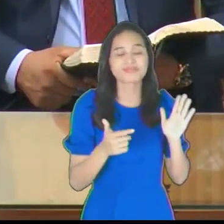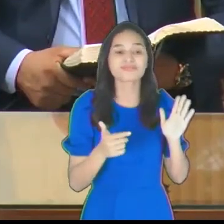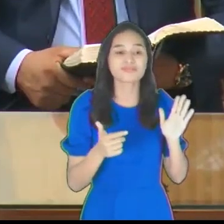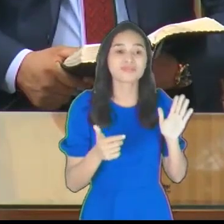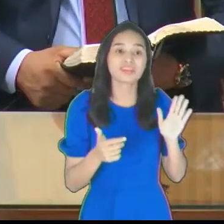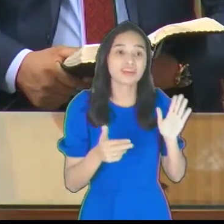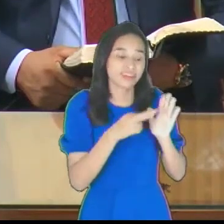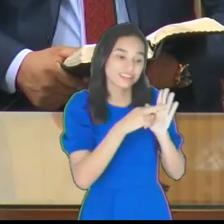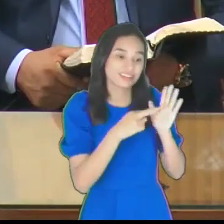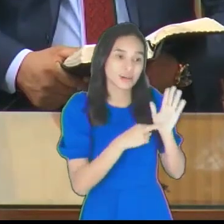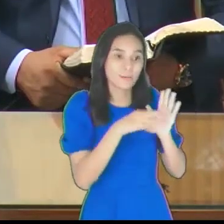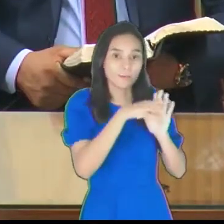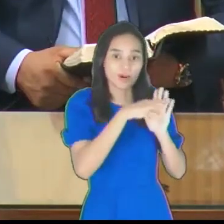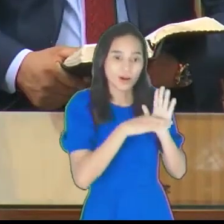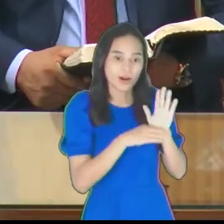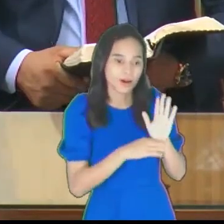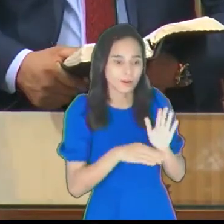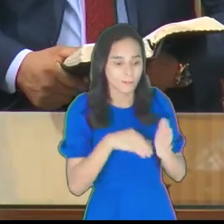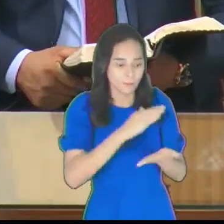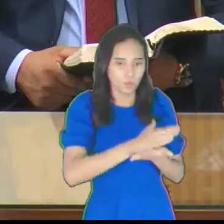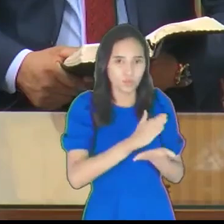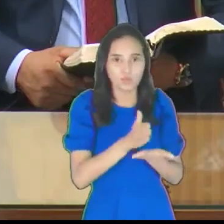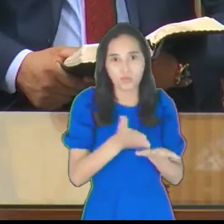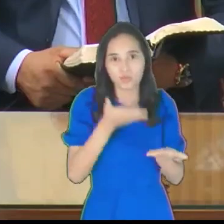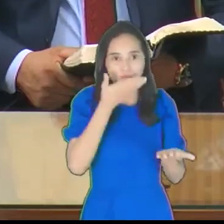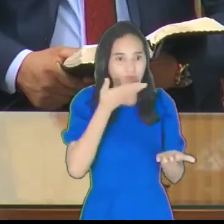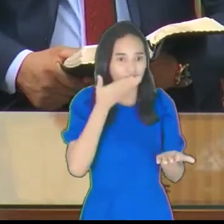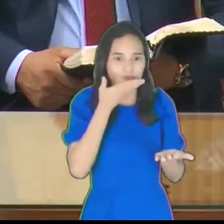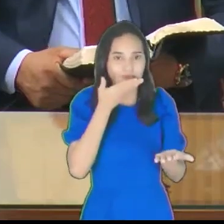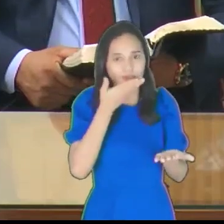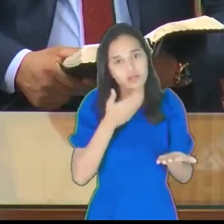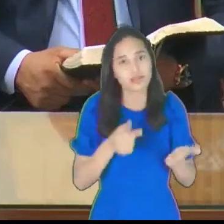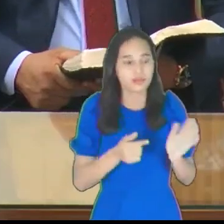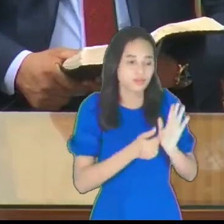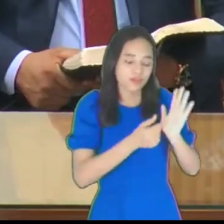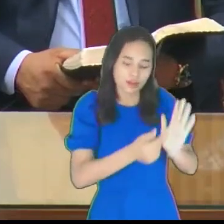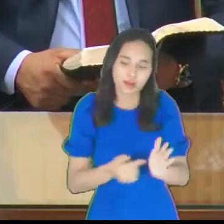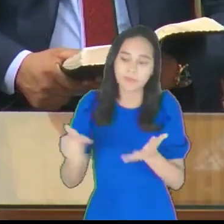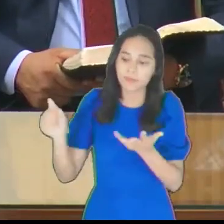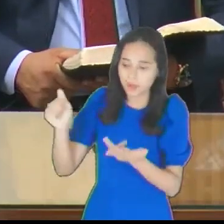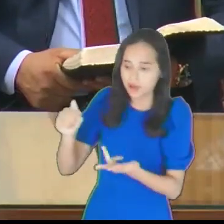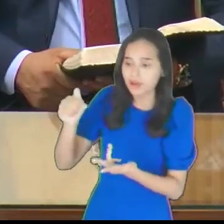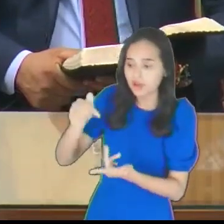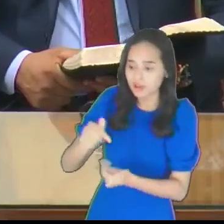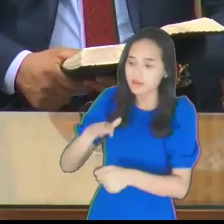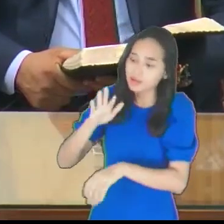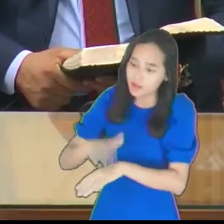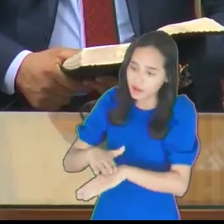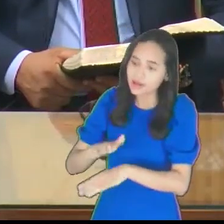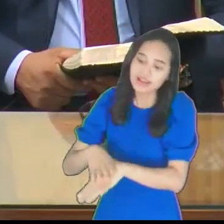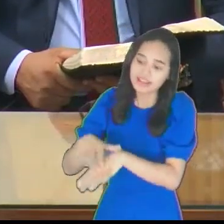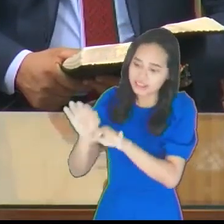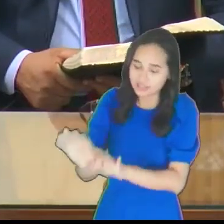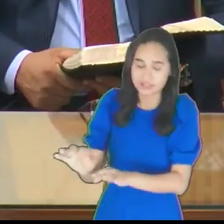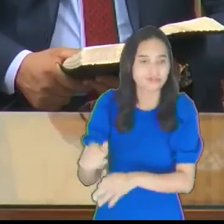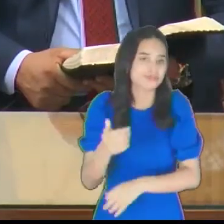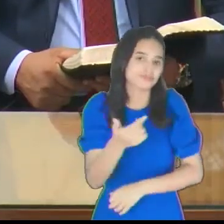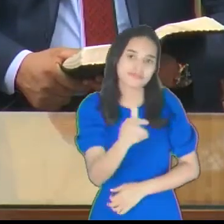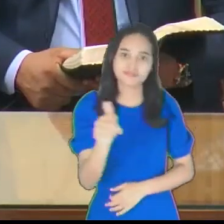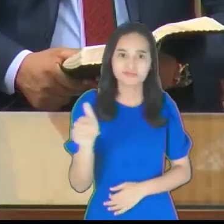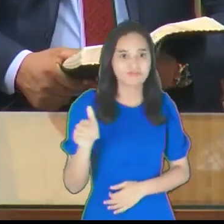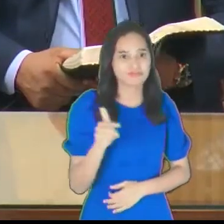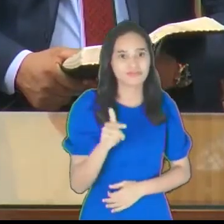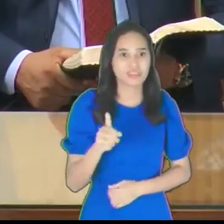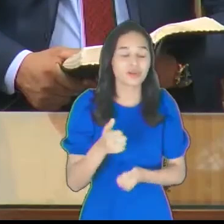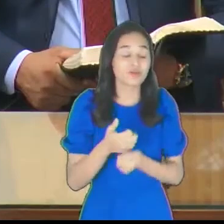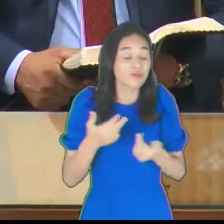uma receita de bolo que você diz, olha, faça assim que vai dar certo. É uma coisa